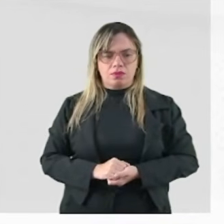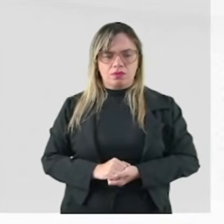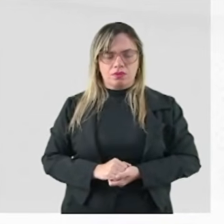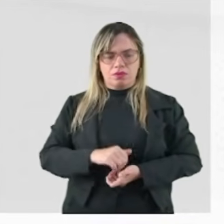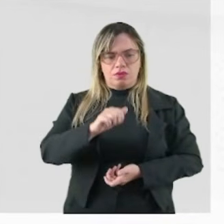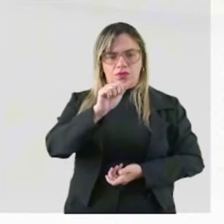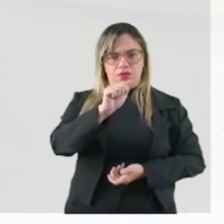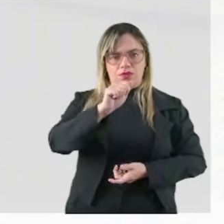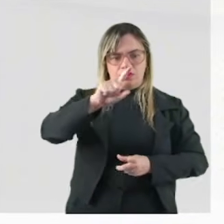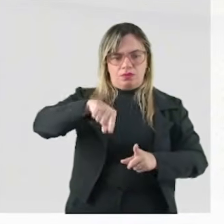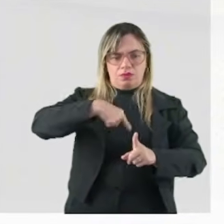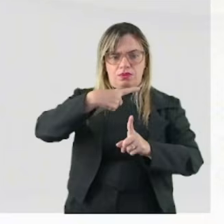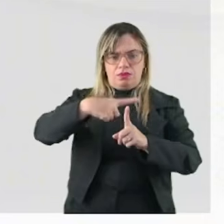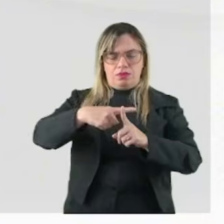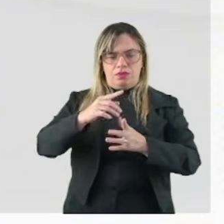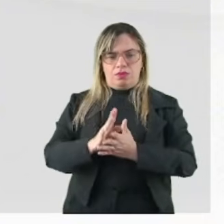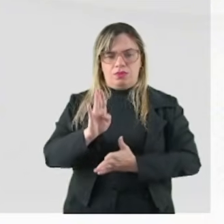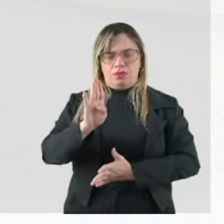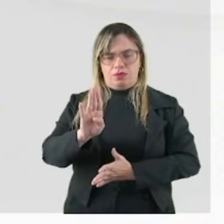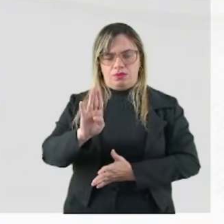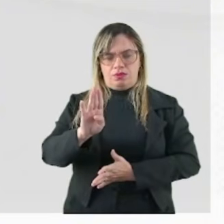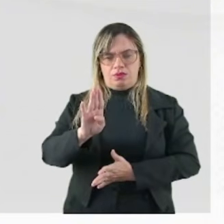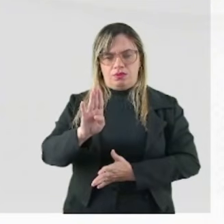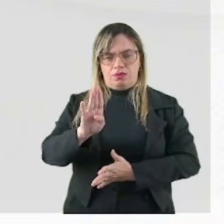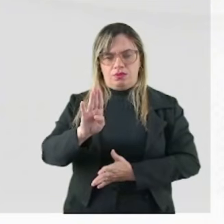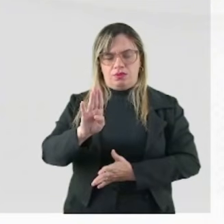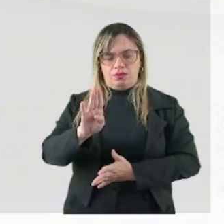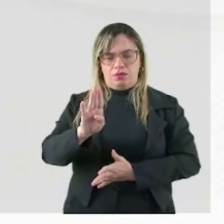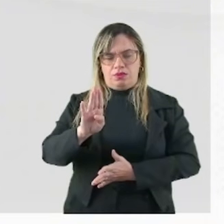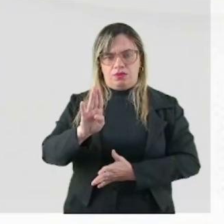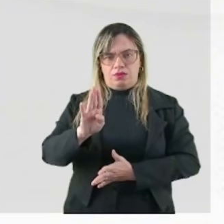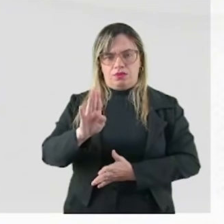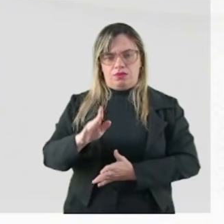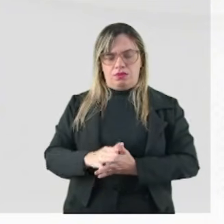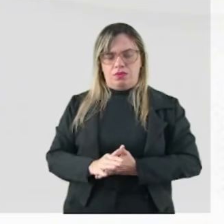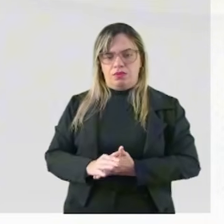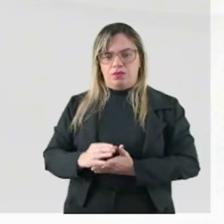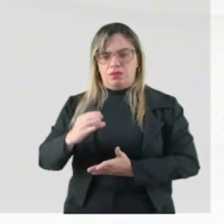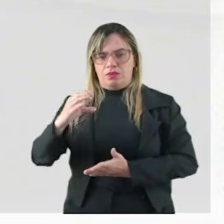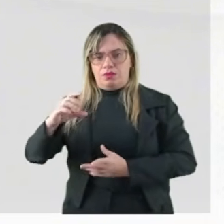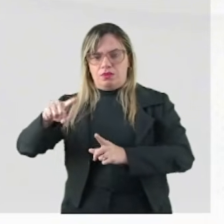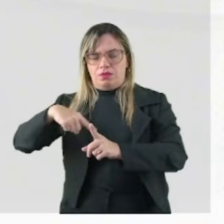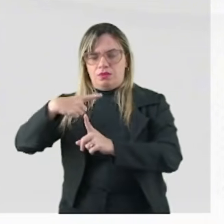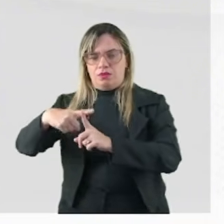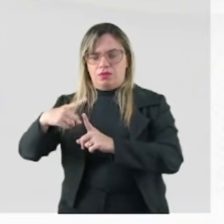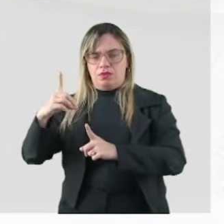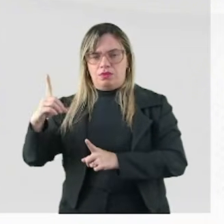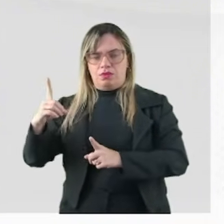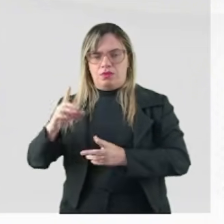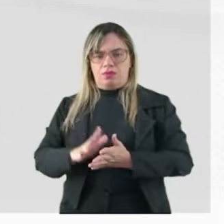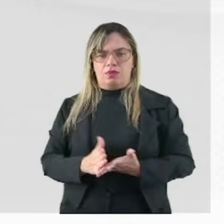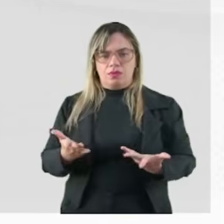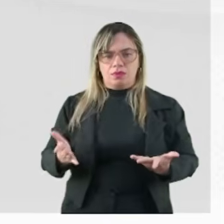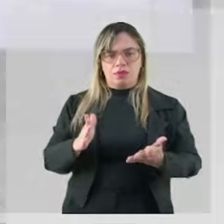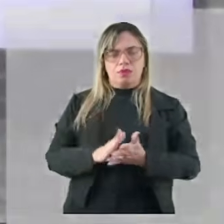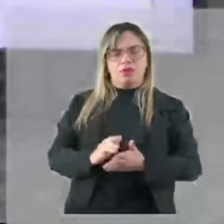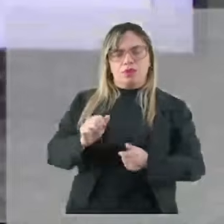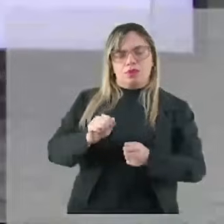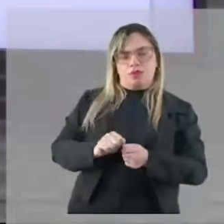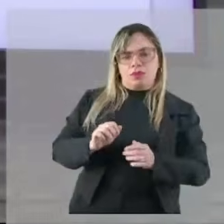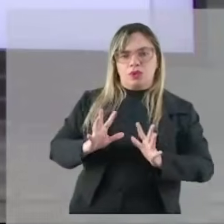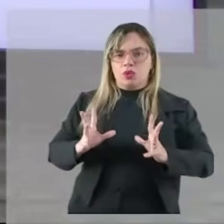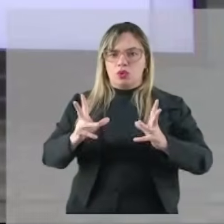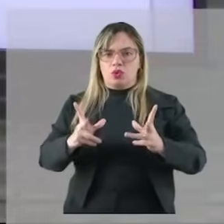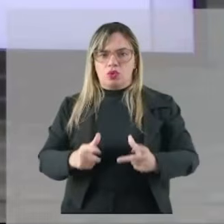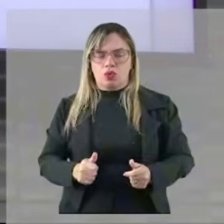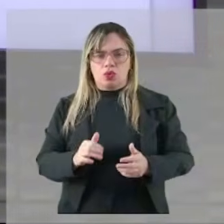A mais B produzindo C mais D. O que eu tenho que entender? Toda